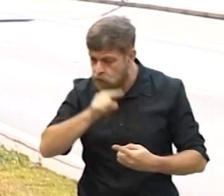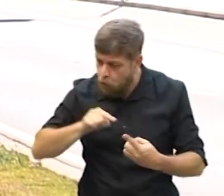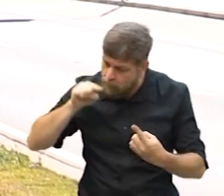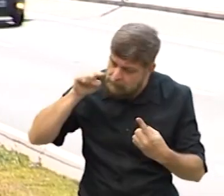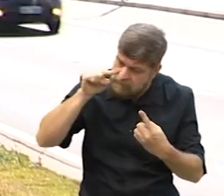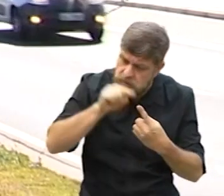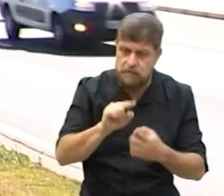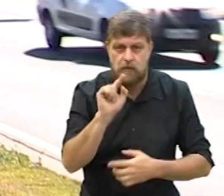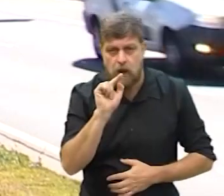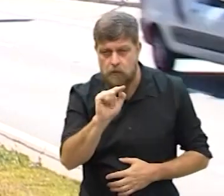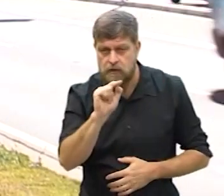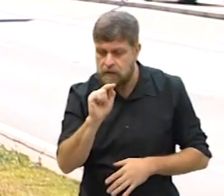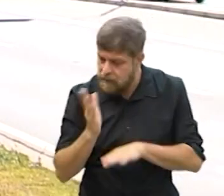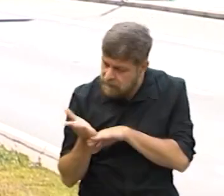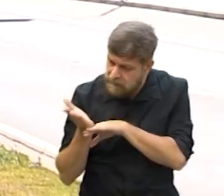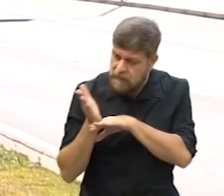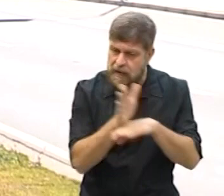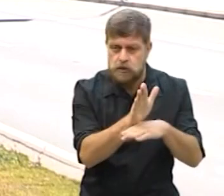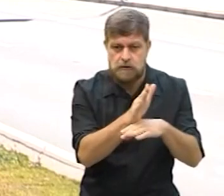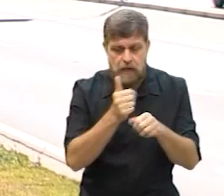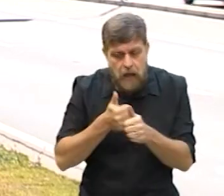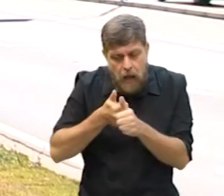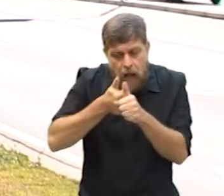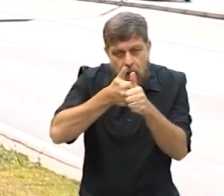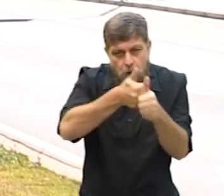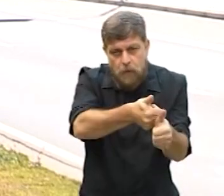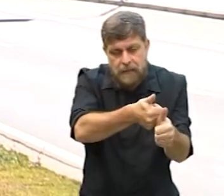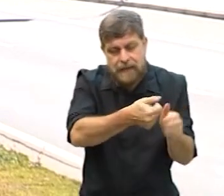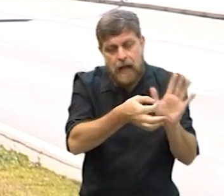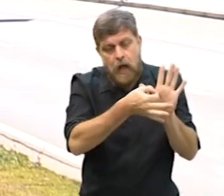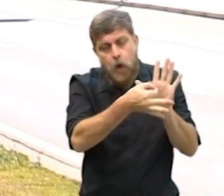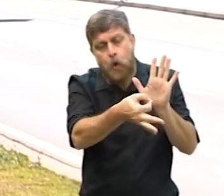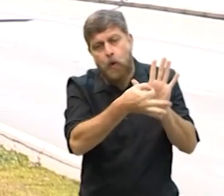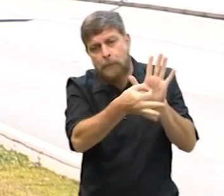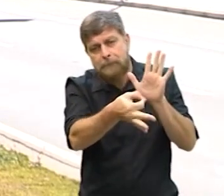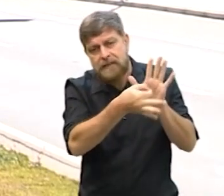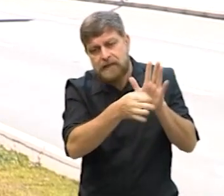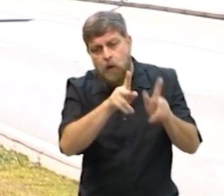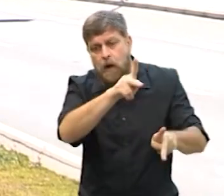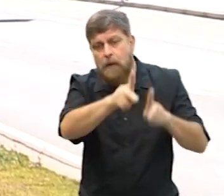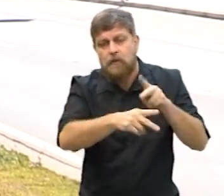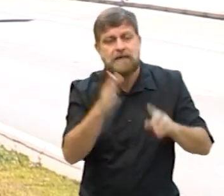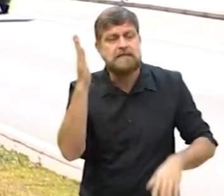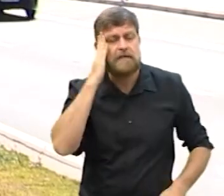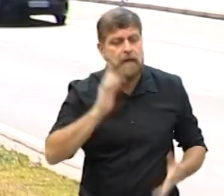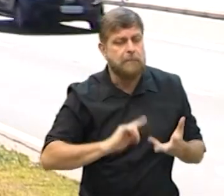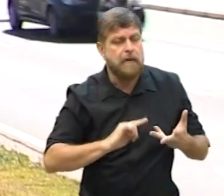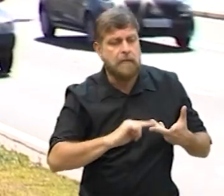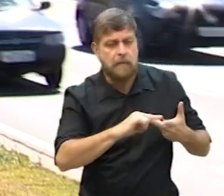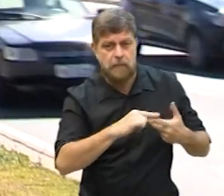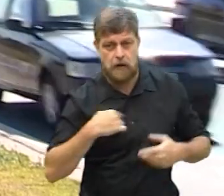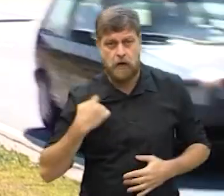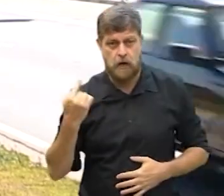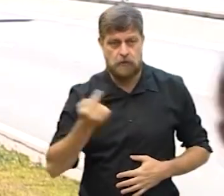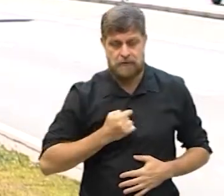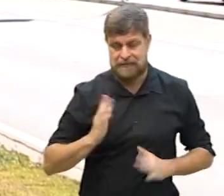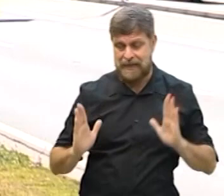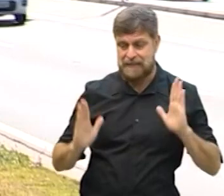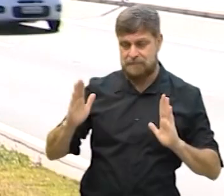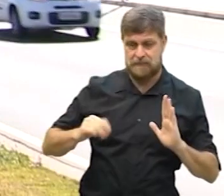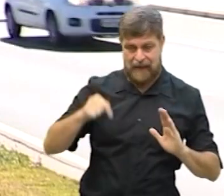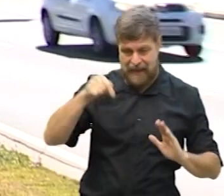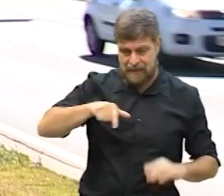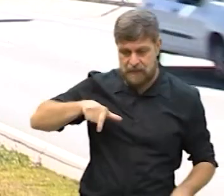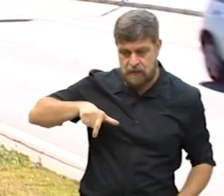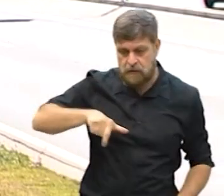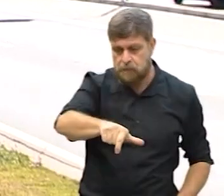comissão, o intuito dela é ajudar, acompanhar e dar opiniões da população. A gente fala aqui,